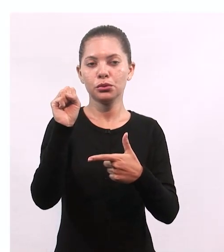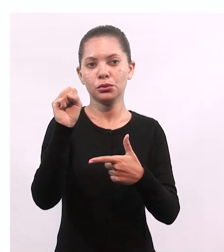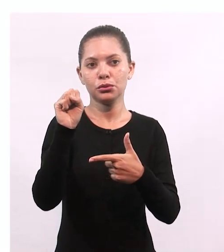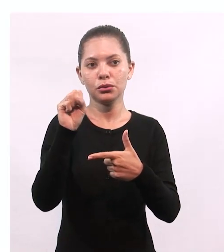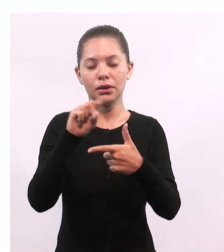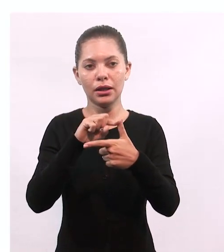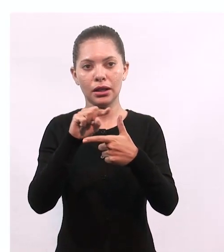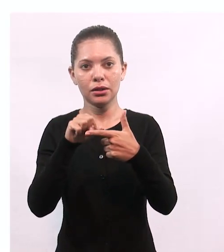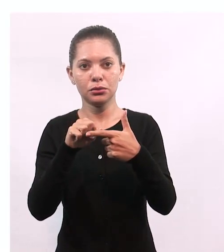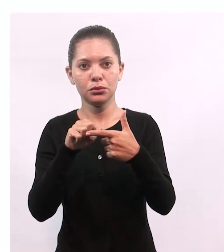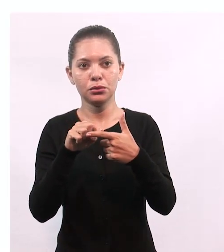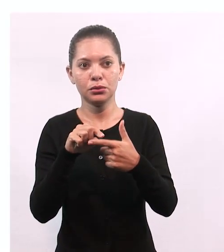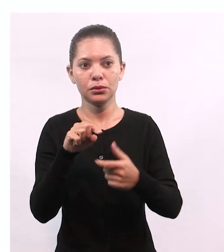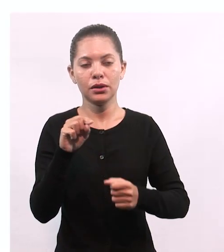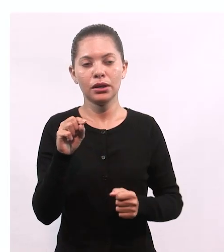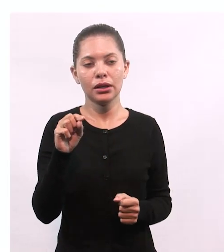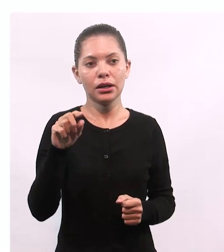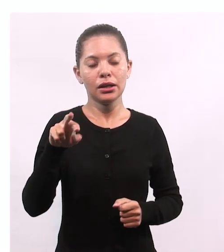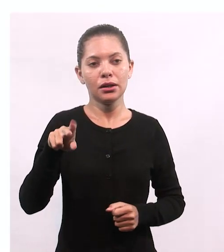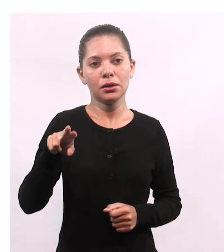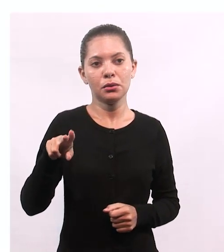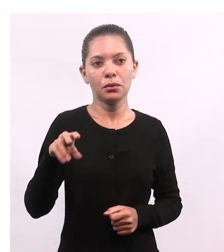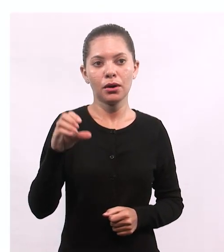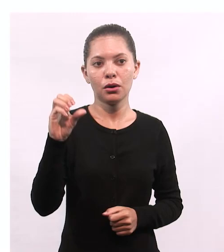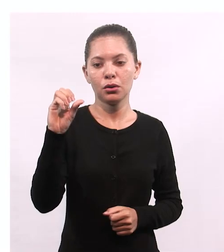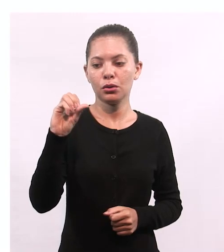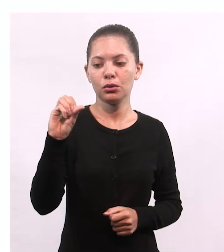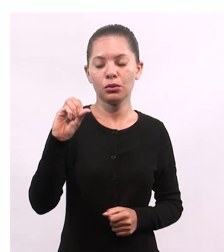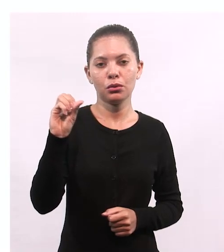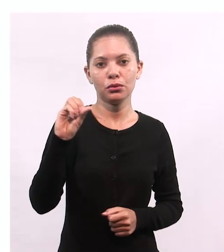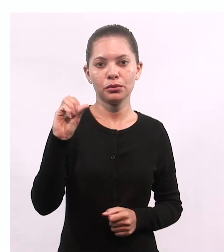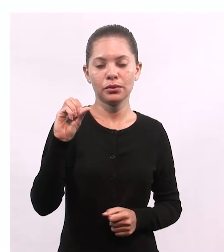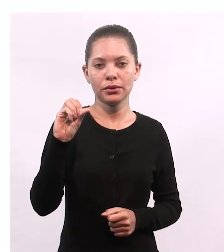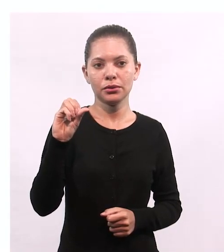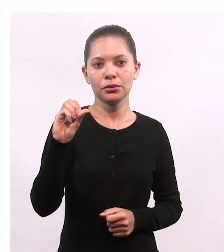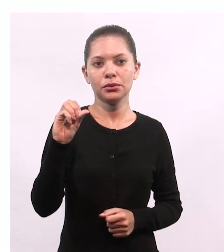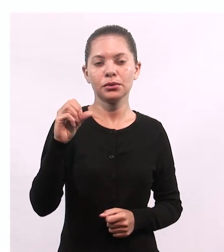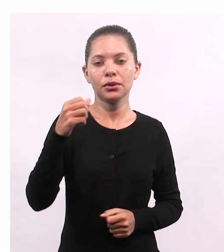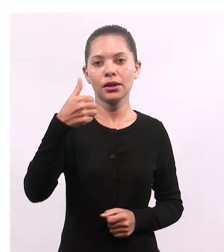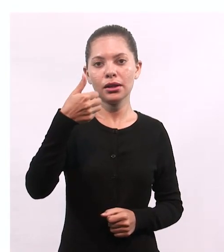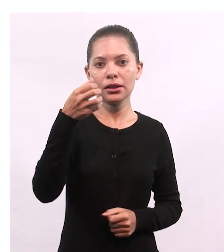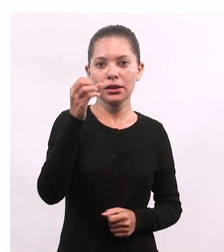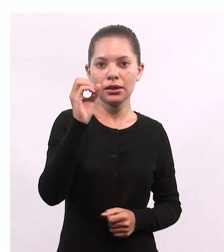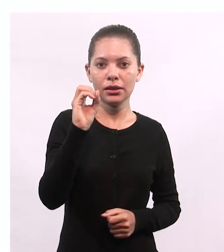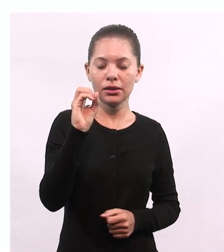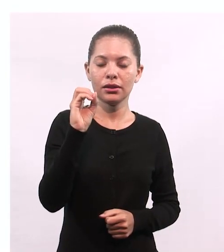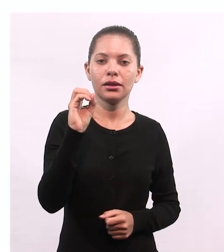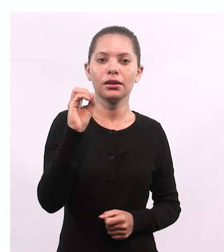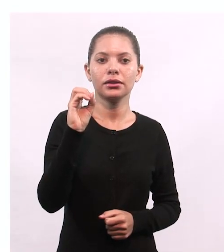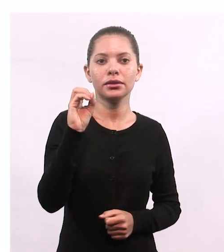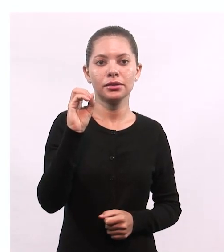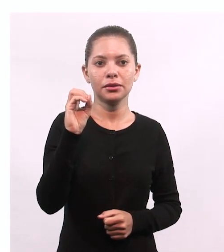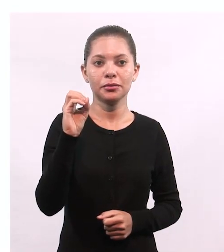8 lados. Da mesma forma, 9 lados eneágonos, 10 lados